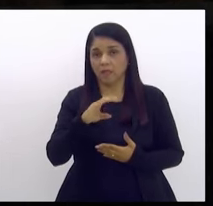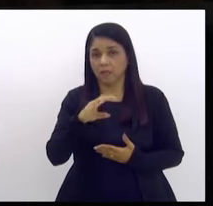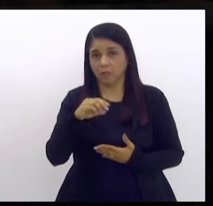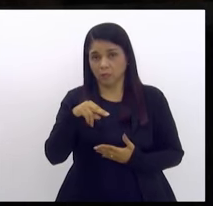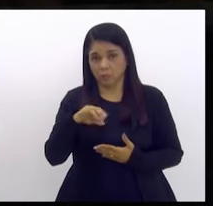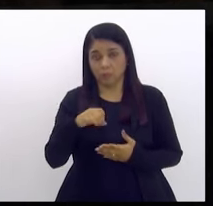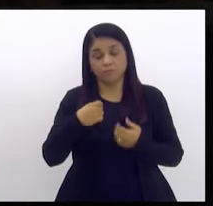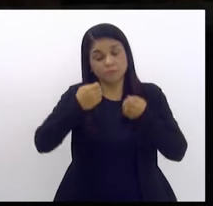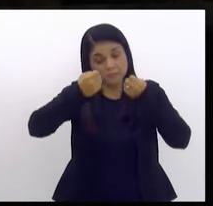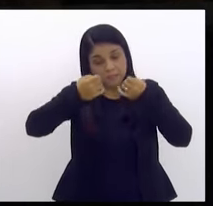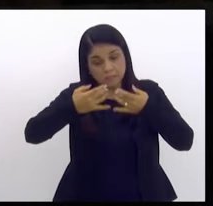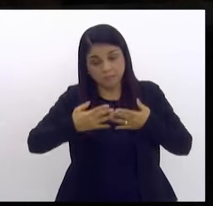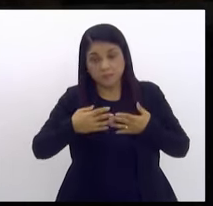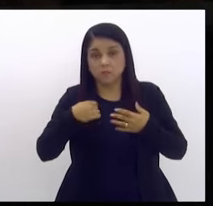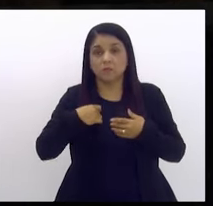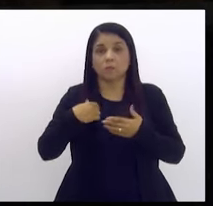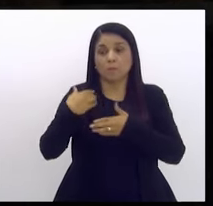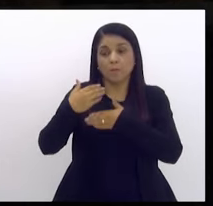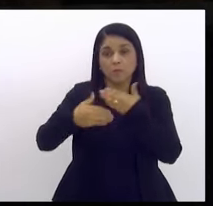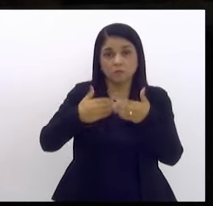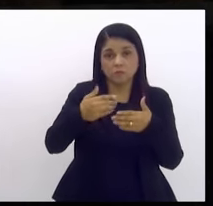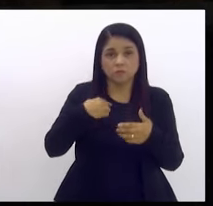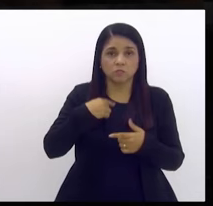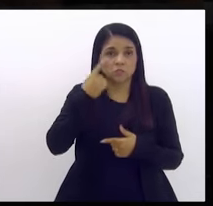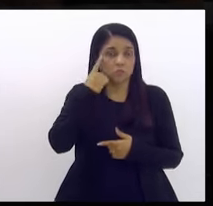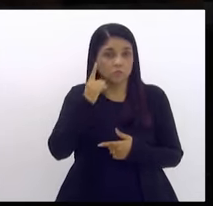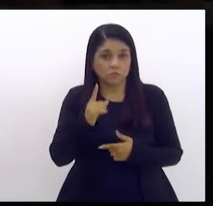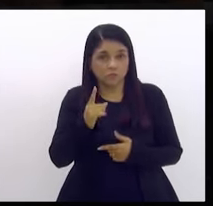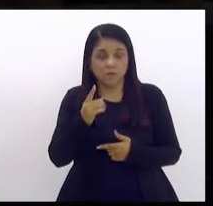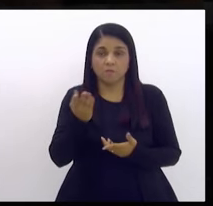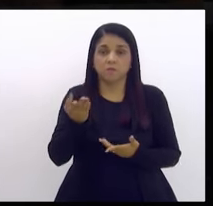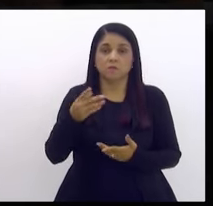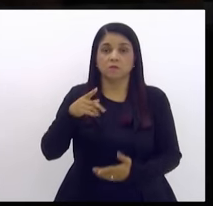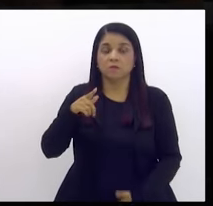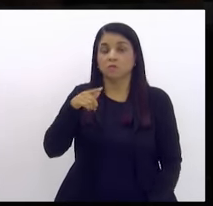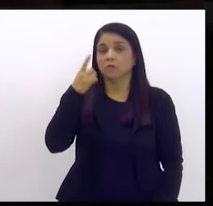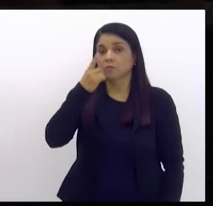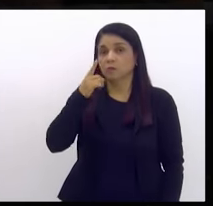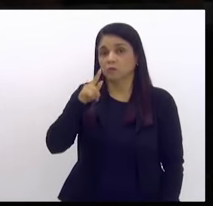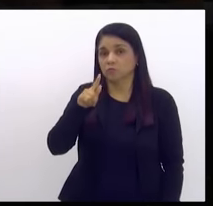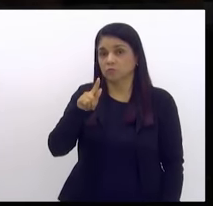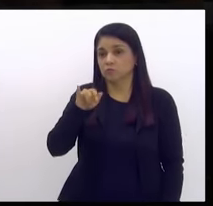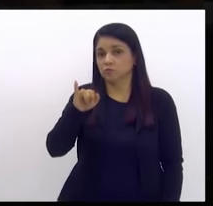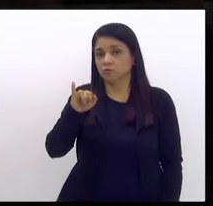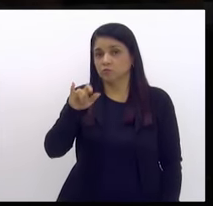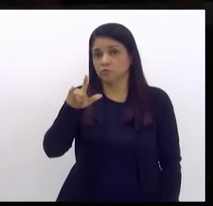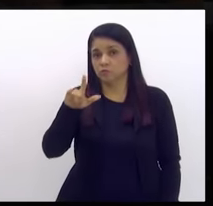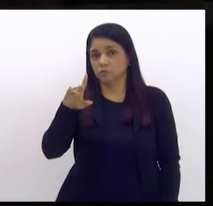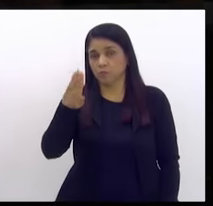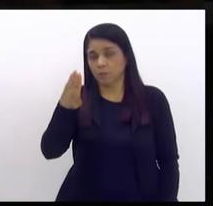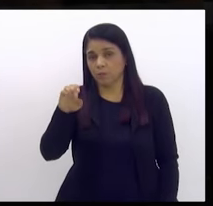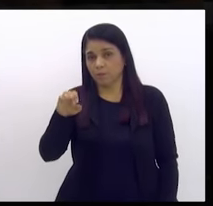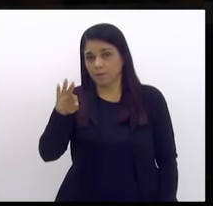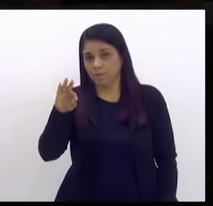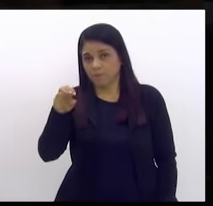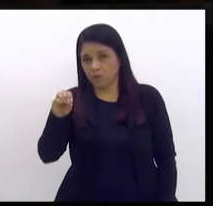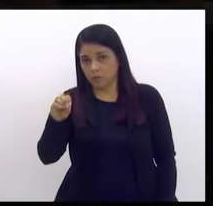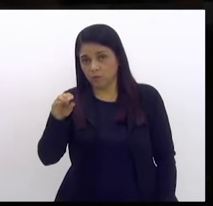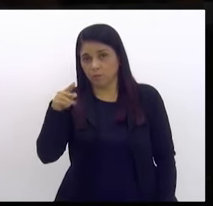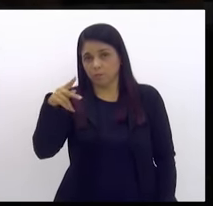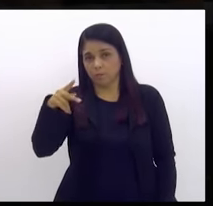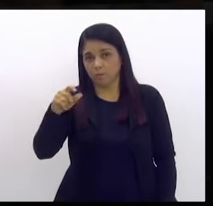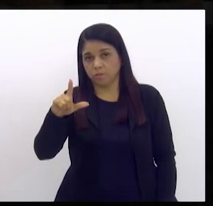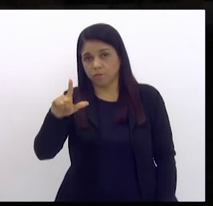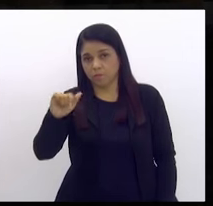que às vezes as pessoas não conhecem, como o deputado Gilberto Palmares, a regra do jogo regimental.